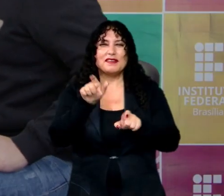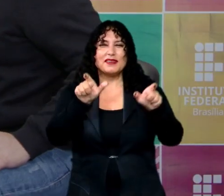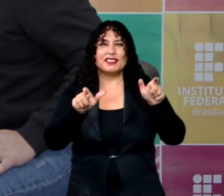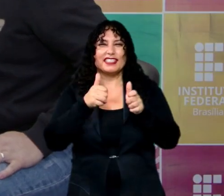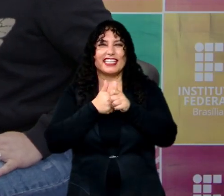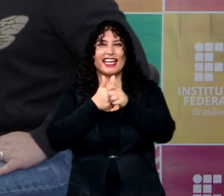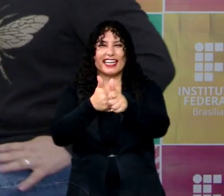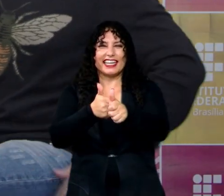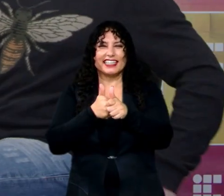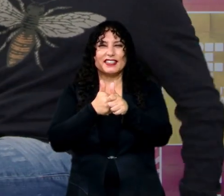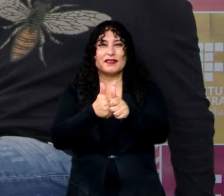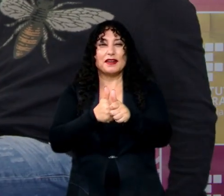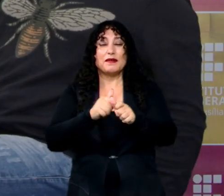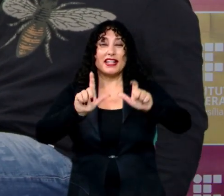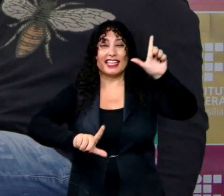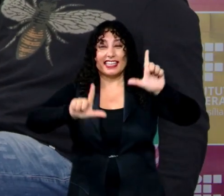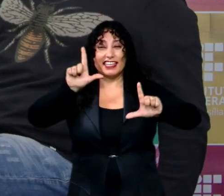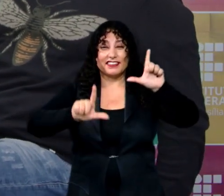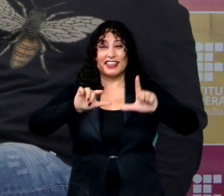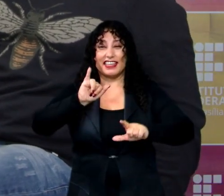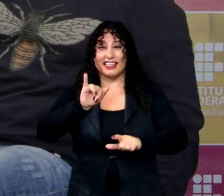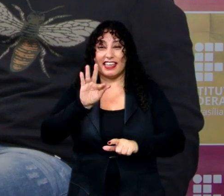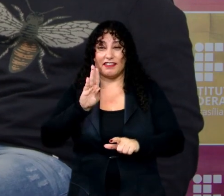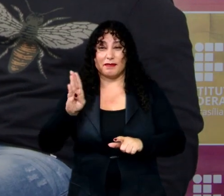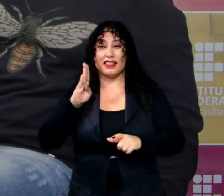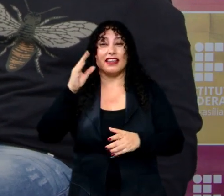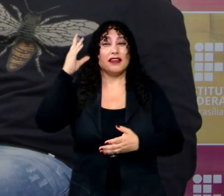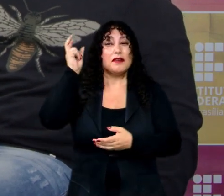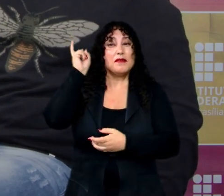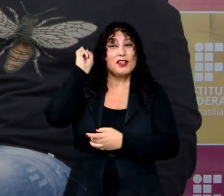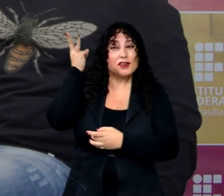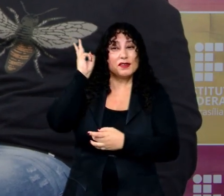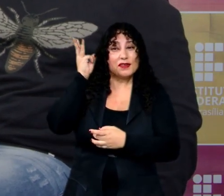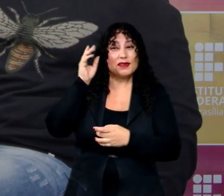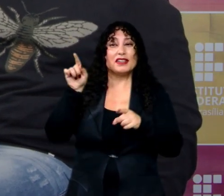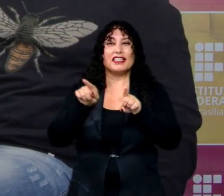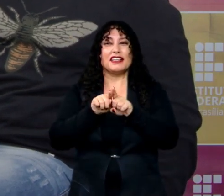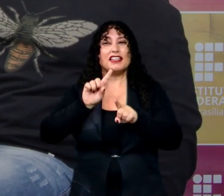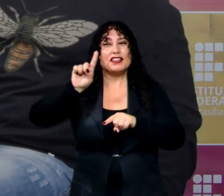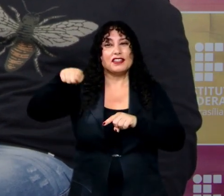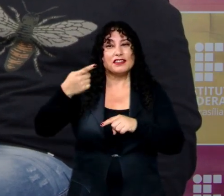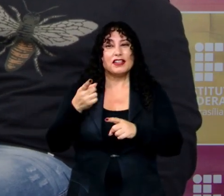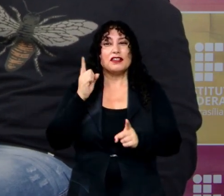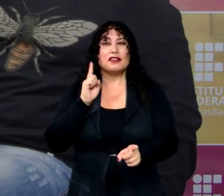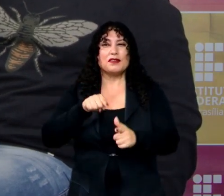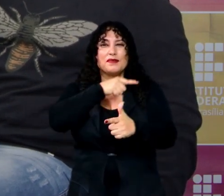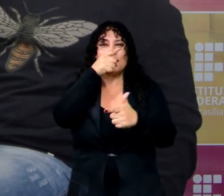acompanhando aí pela TV IFB e também no Spotify. E nos vemos no próximo episódio.